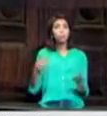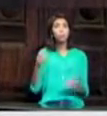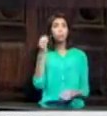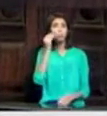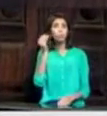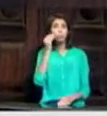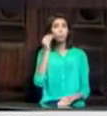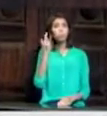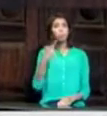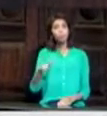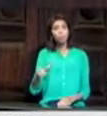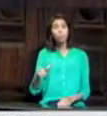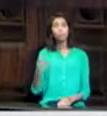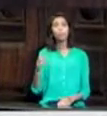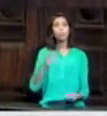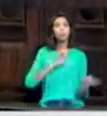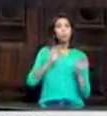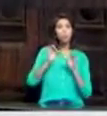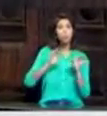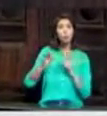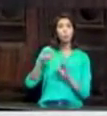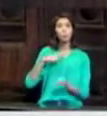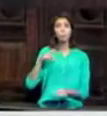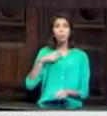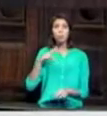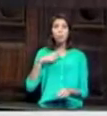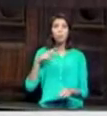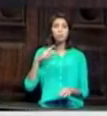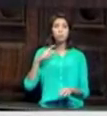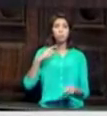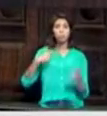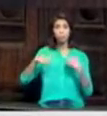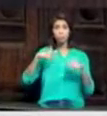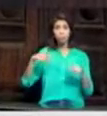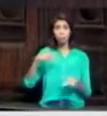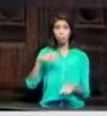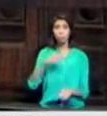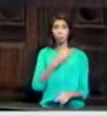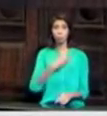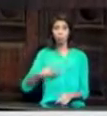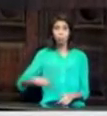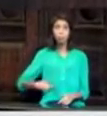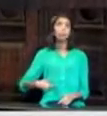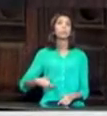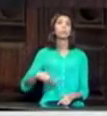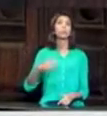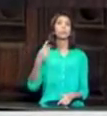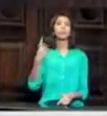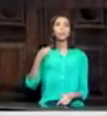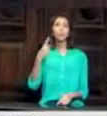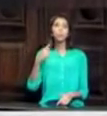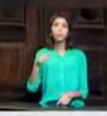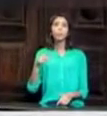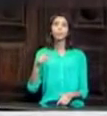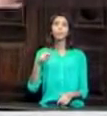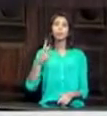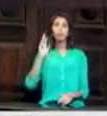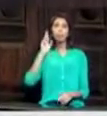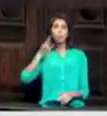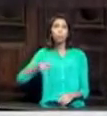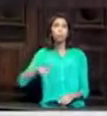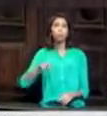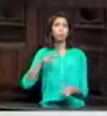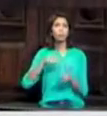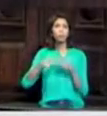prosa e verso processo de privatização de serviços públicos, apresentados como a panaceia para resolver,